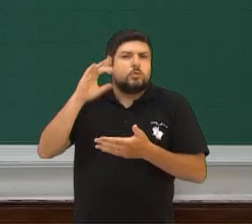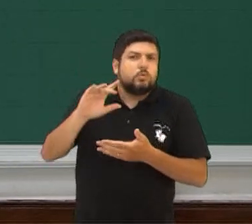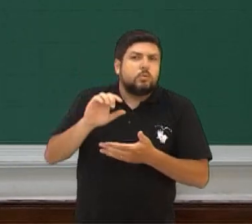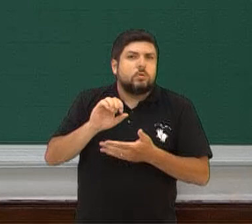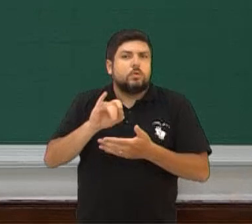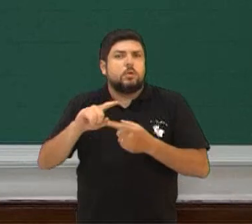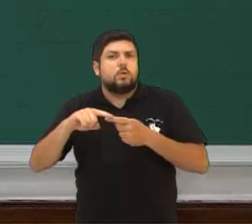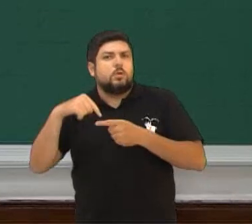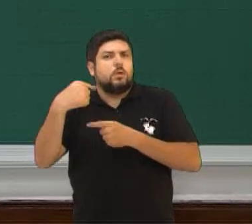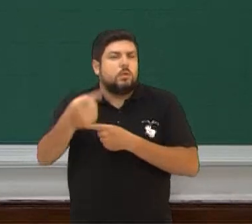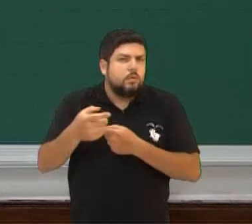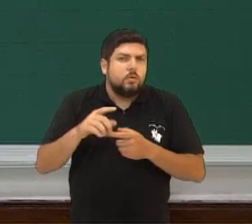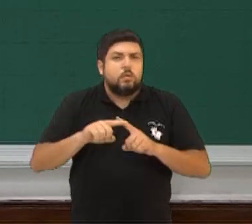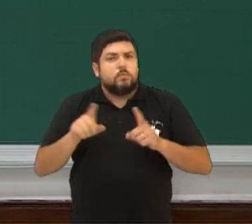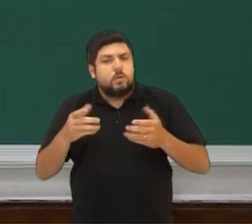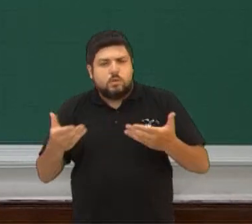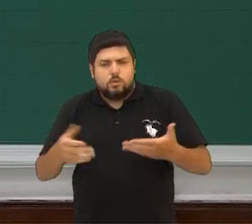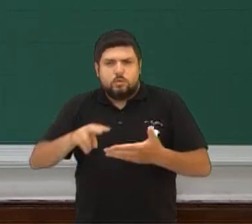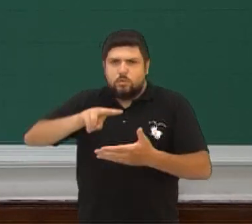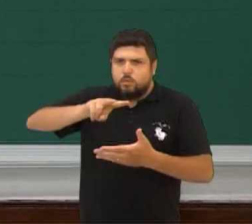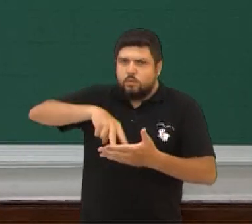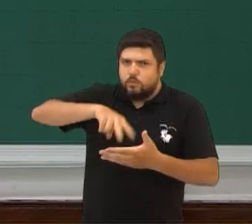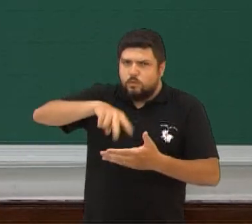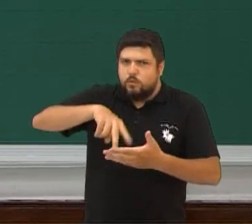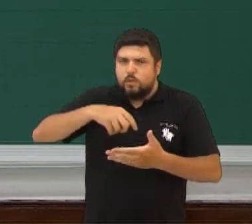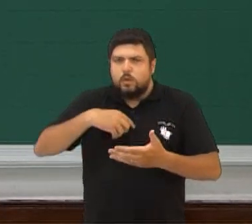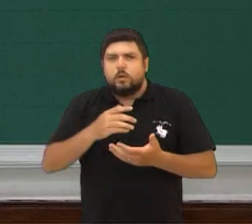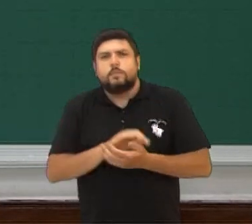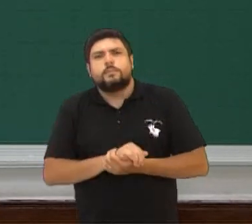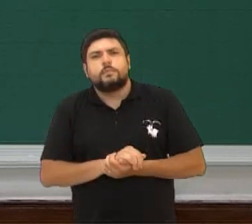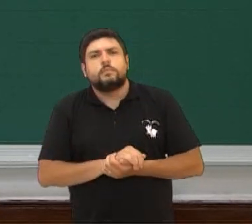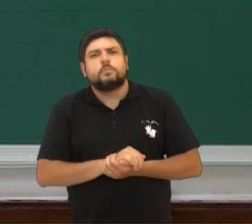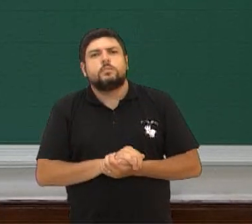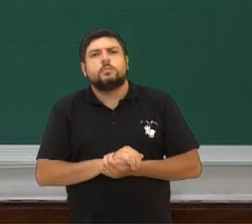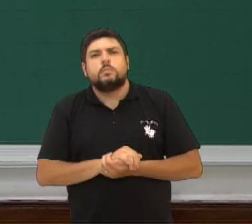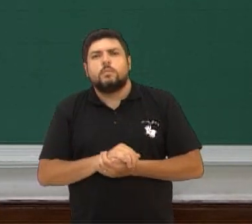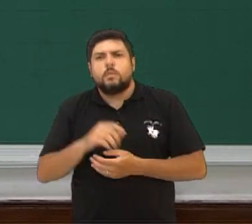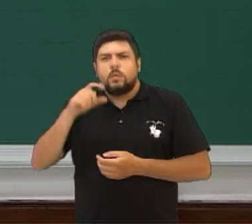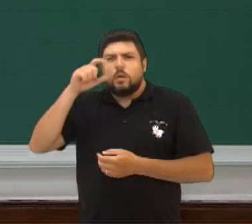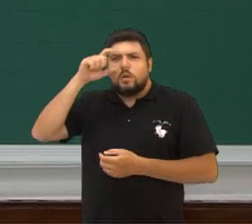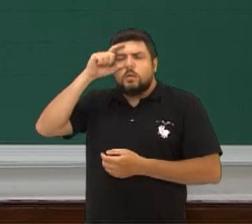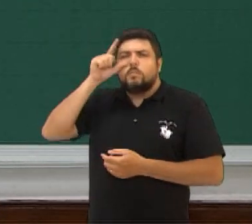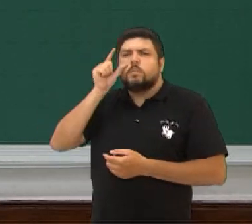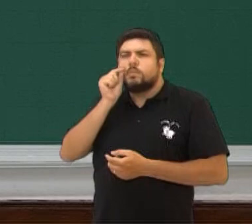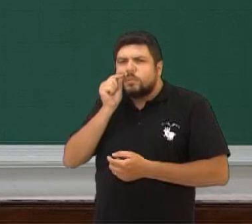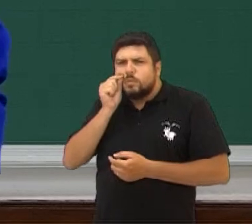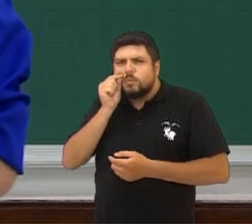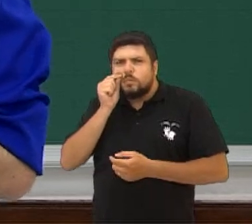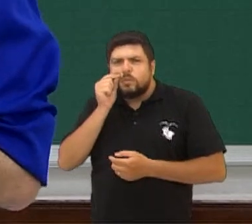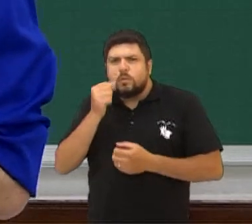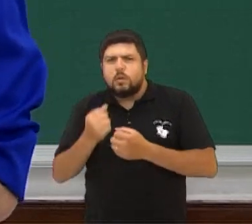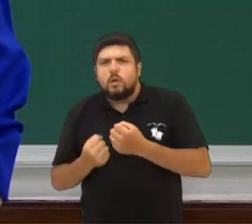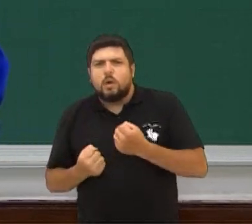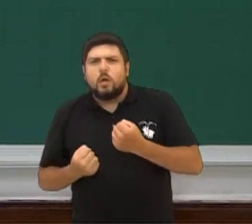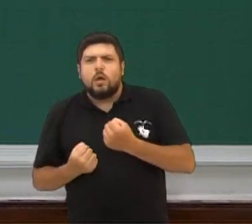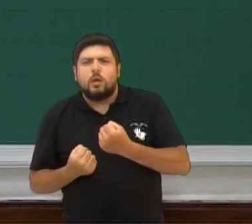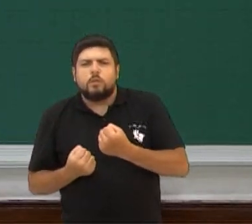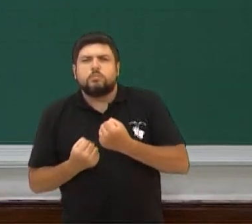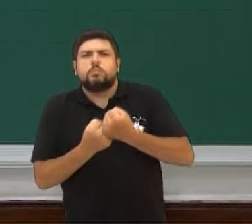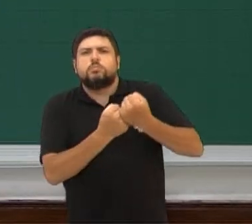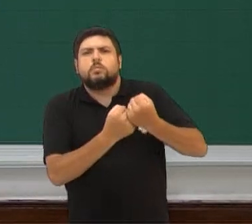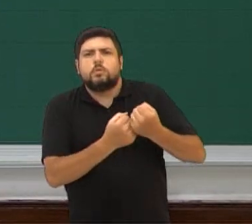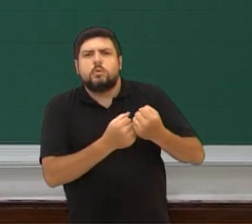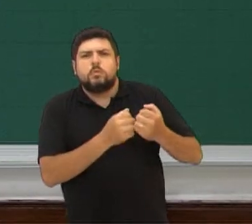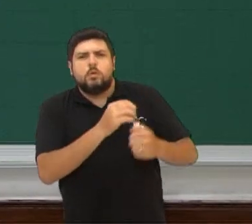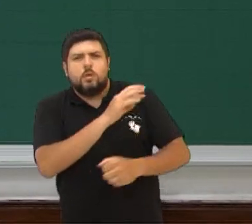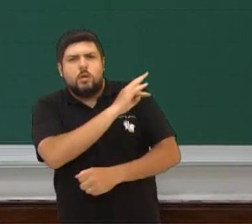aparecer depois, mas eu vou ler aqui porque qualquer coisa a gente... Pergunta aqui, Benjamin era a favor ou contra as